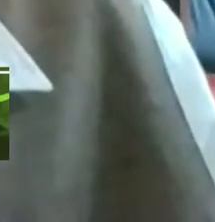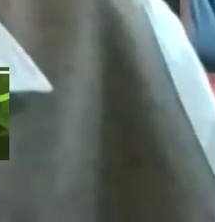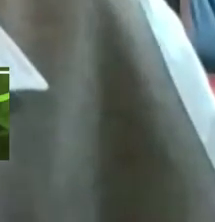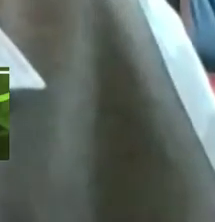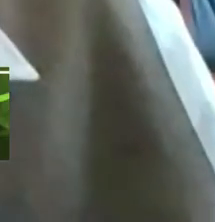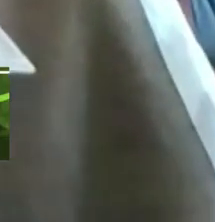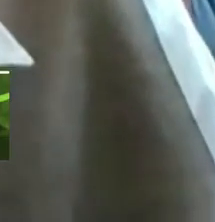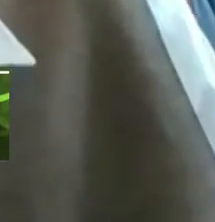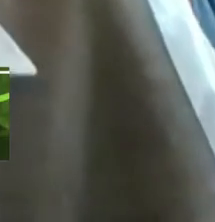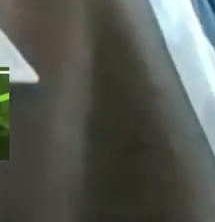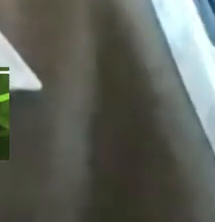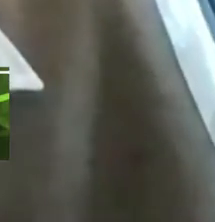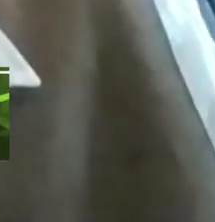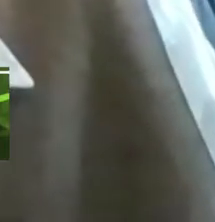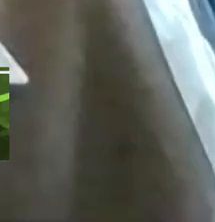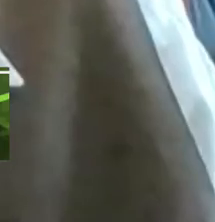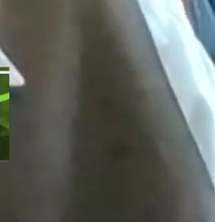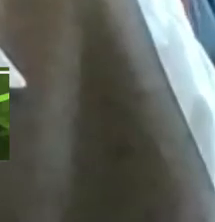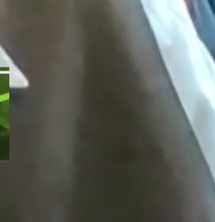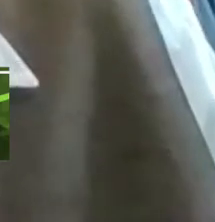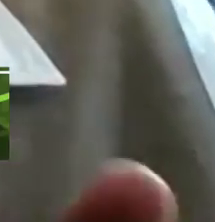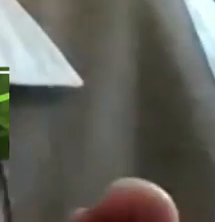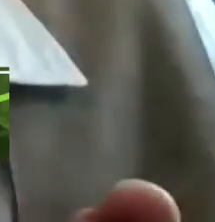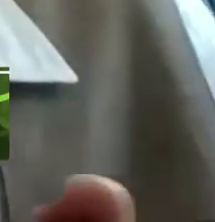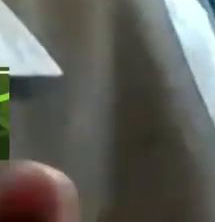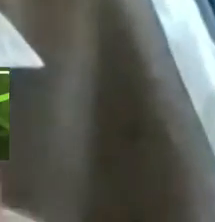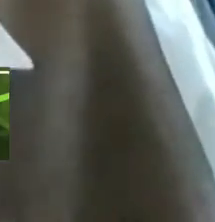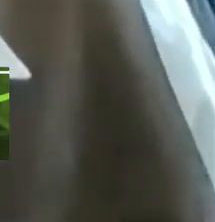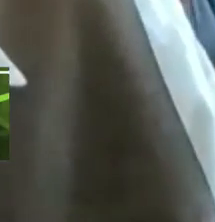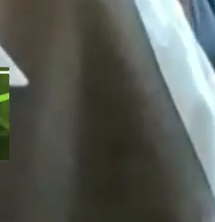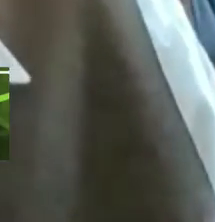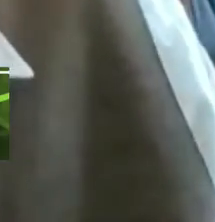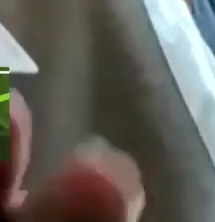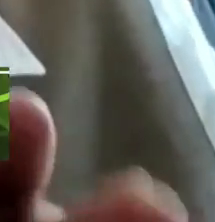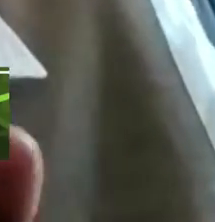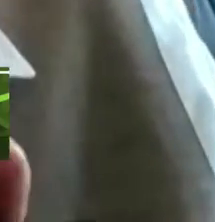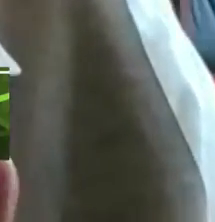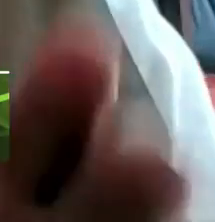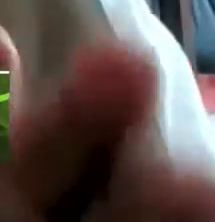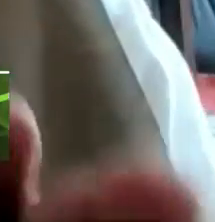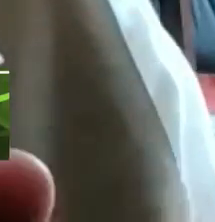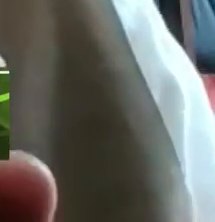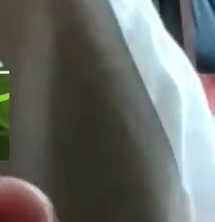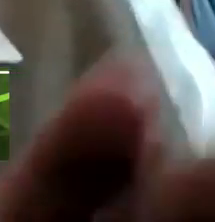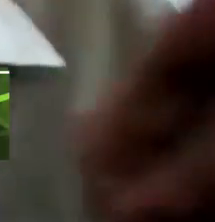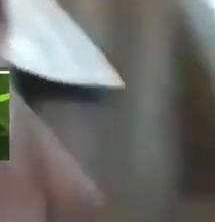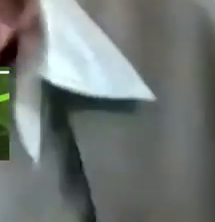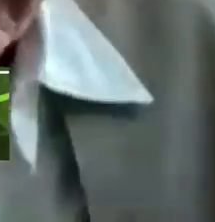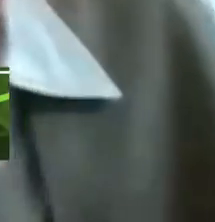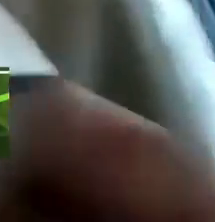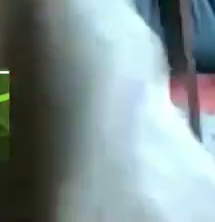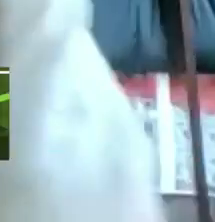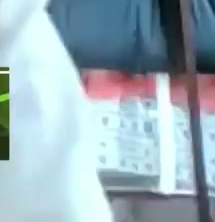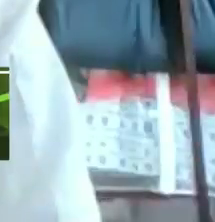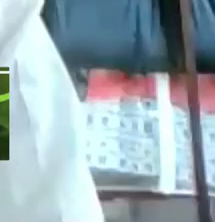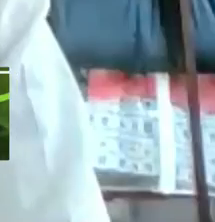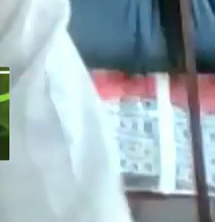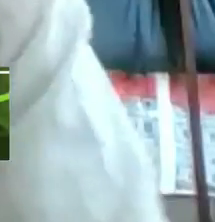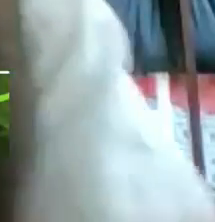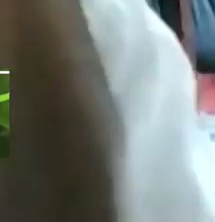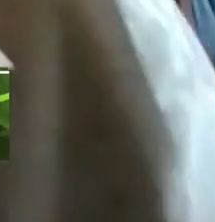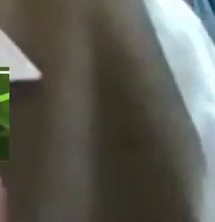depois a própria lei de incentivo à cultura houve desvios a gente reclamou que o recurso ia todo para a capital